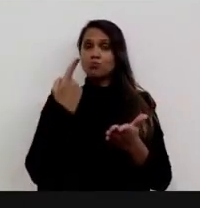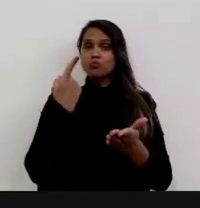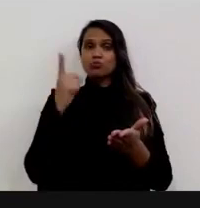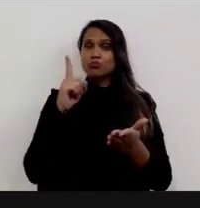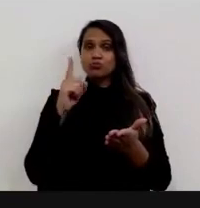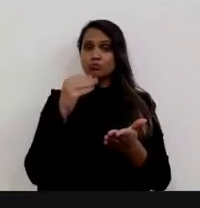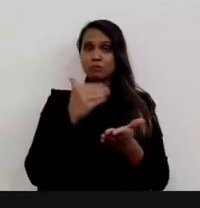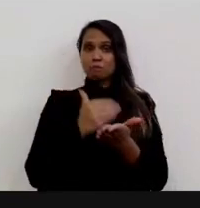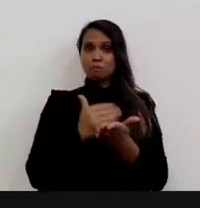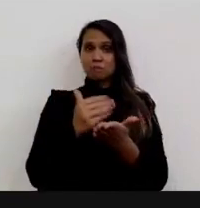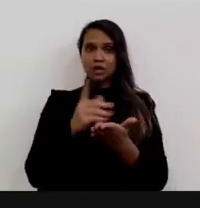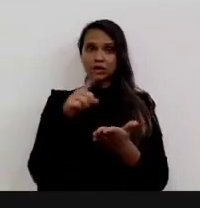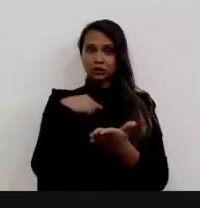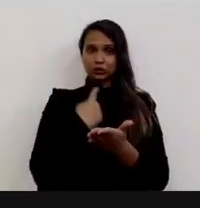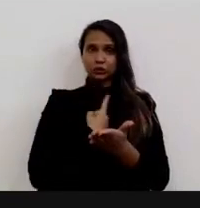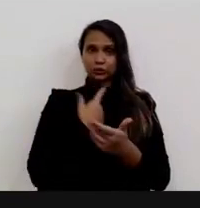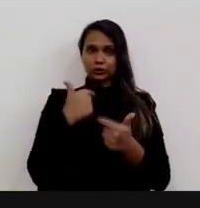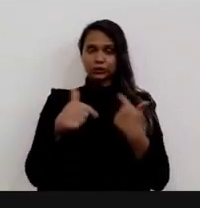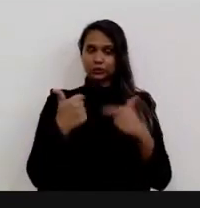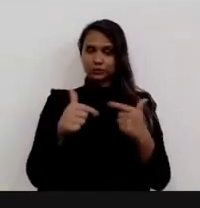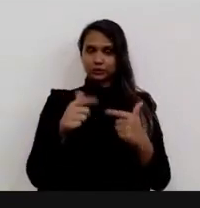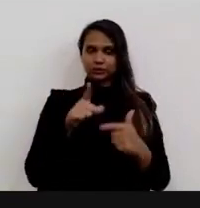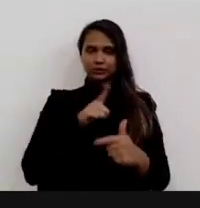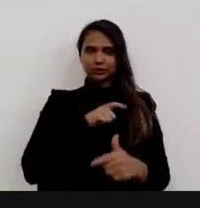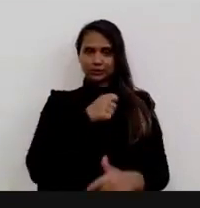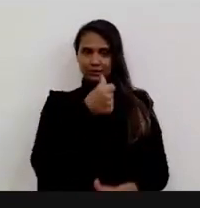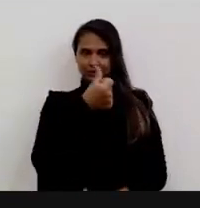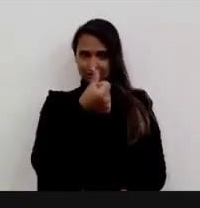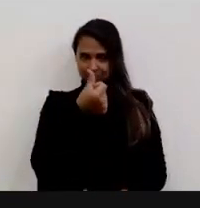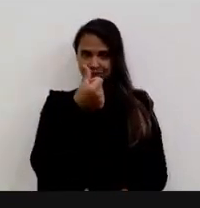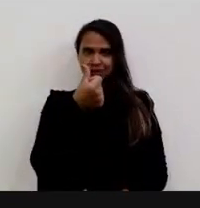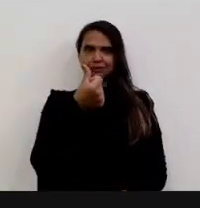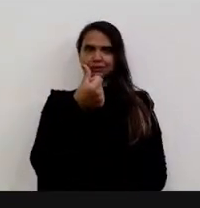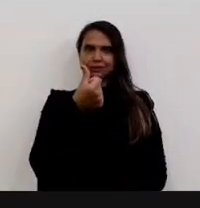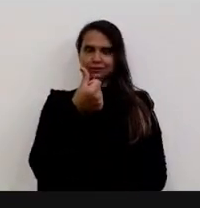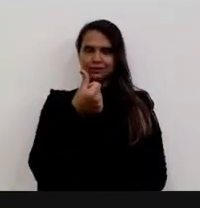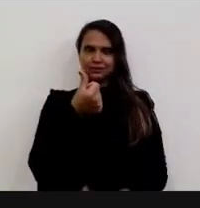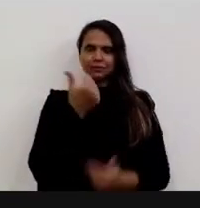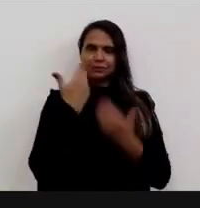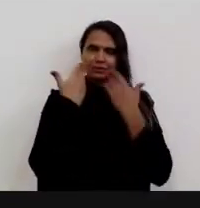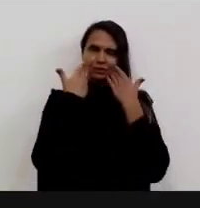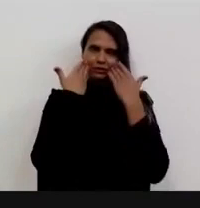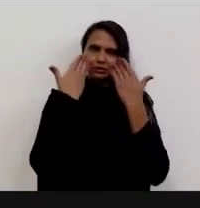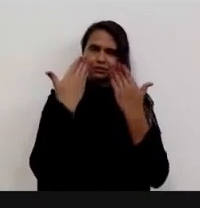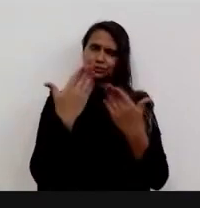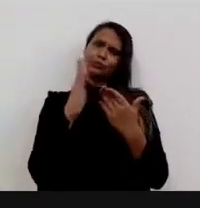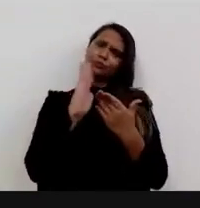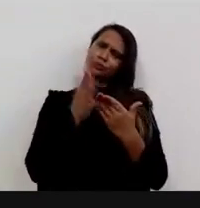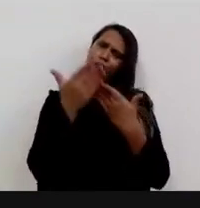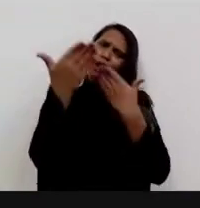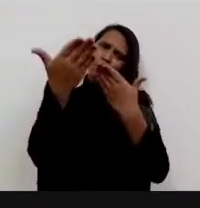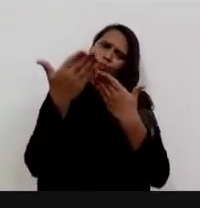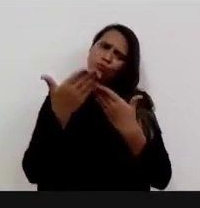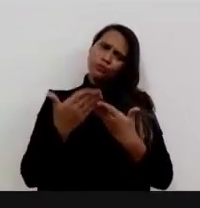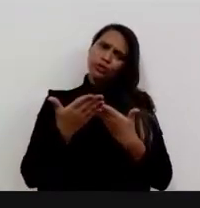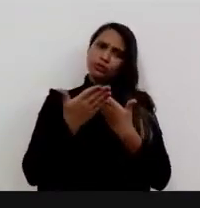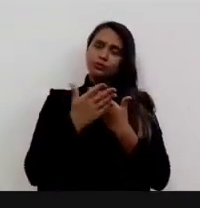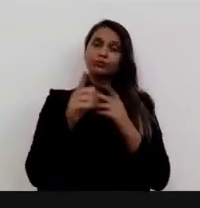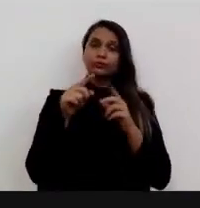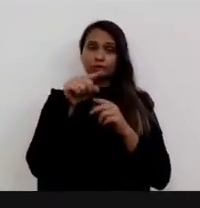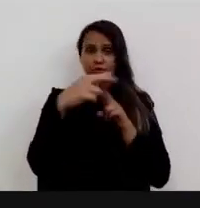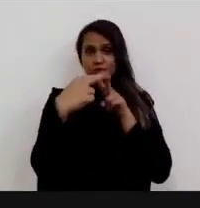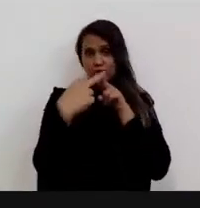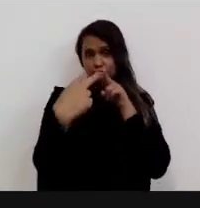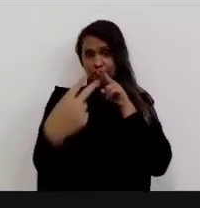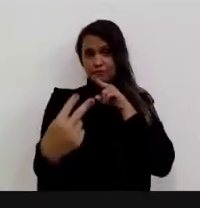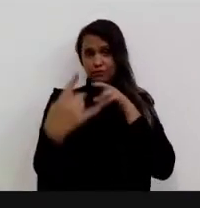Teremos essa mesa agora com 7 trabalhos apresentados e já convido a todos que estão acompanhando a transmissão e